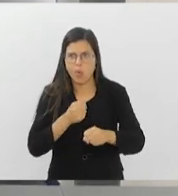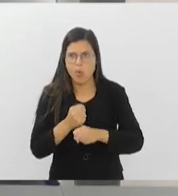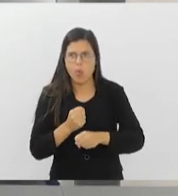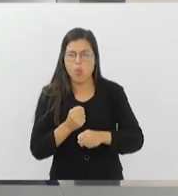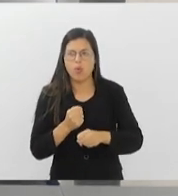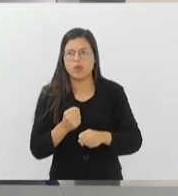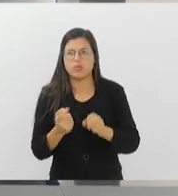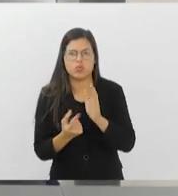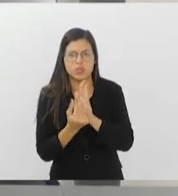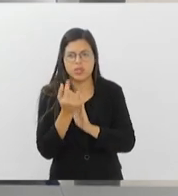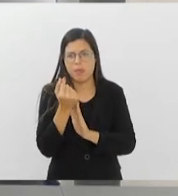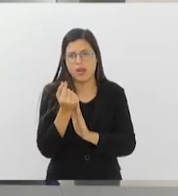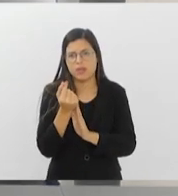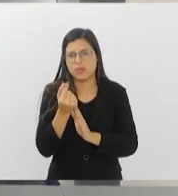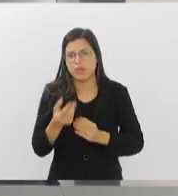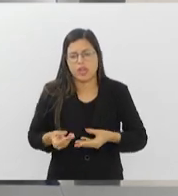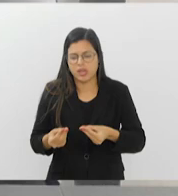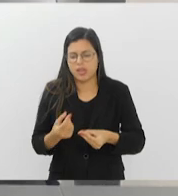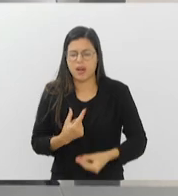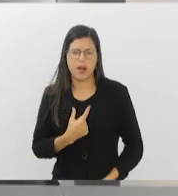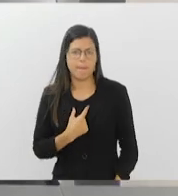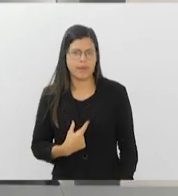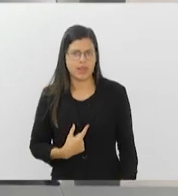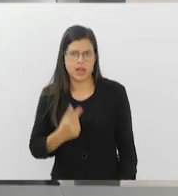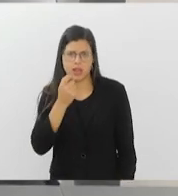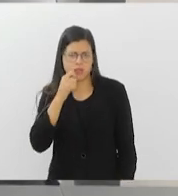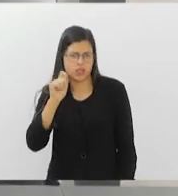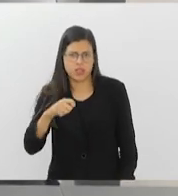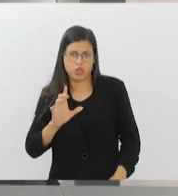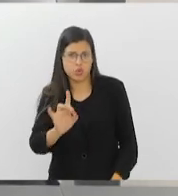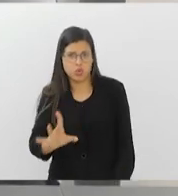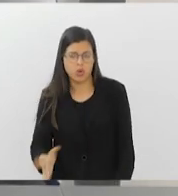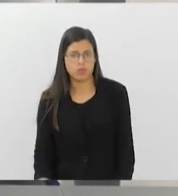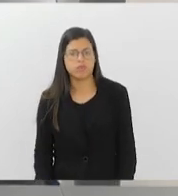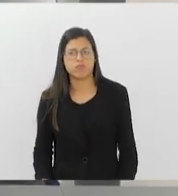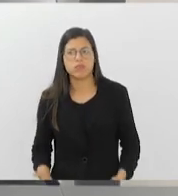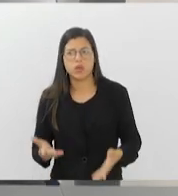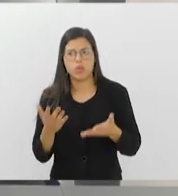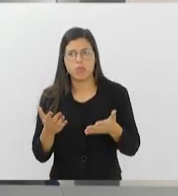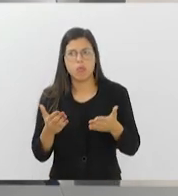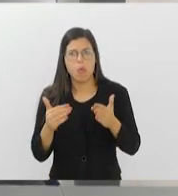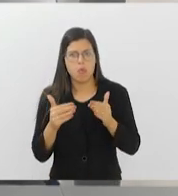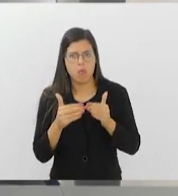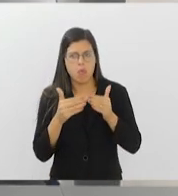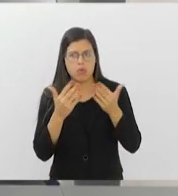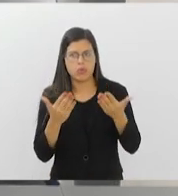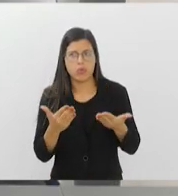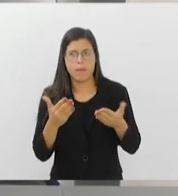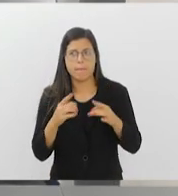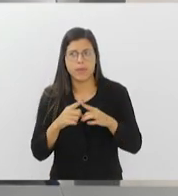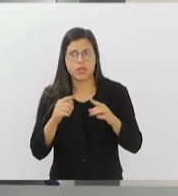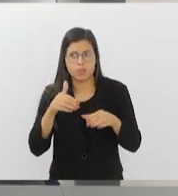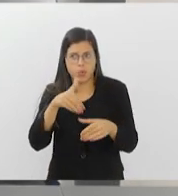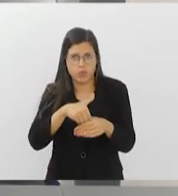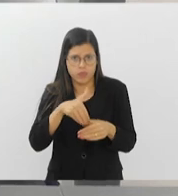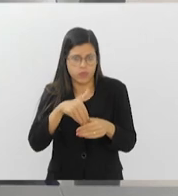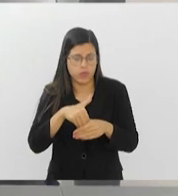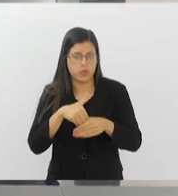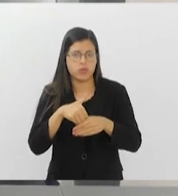fim de papo. Então, presidente, quero me filiar nessa corrente, mas desde já antecipando que o meu voto também será por